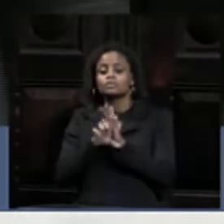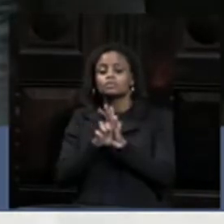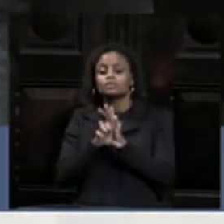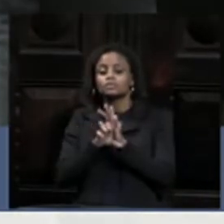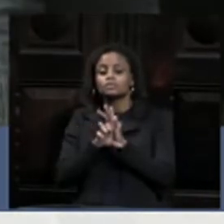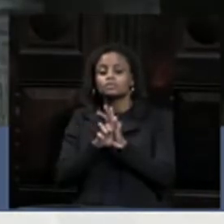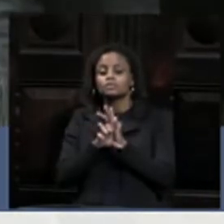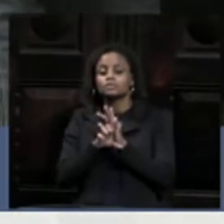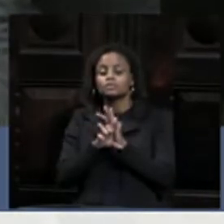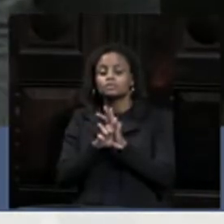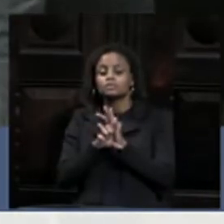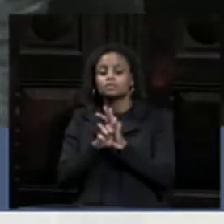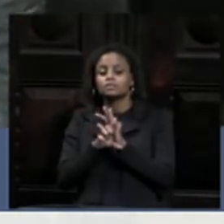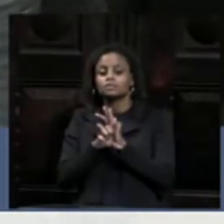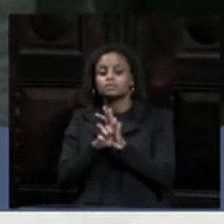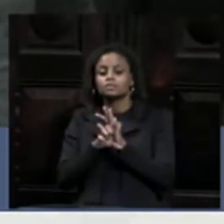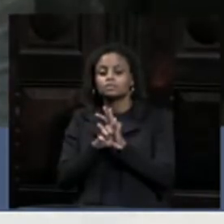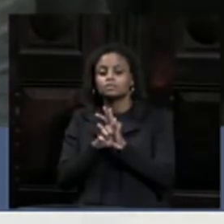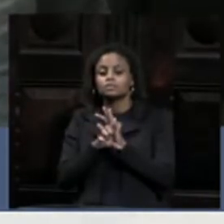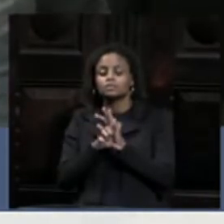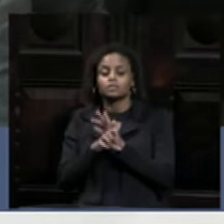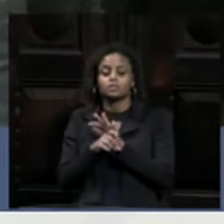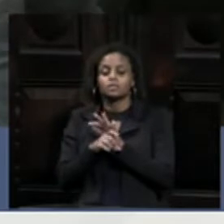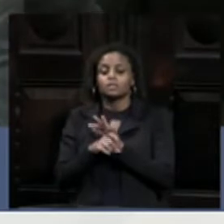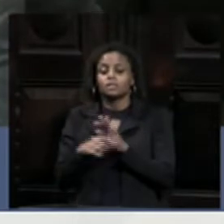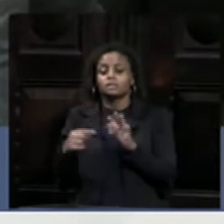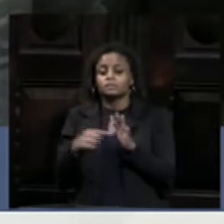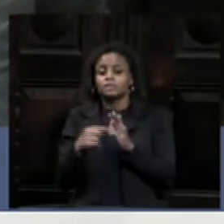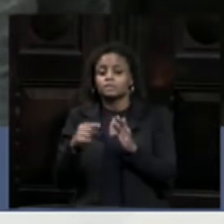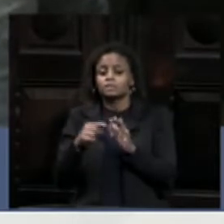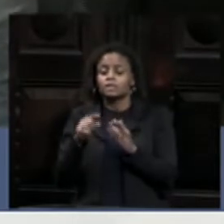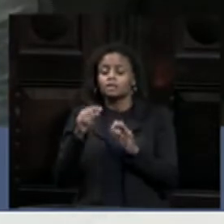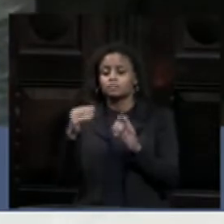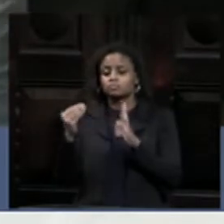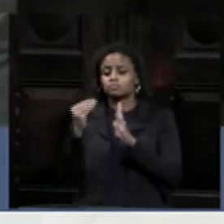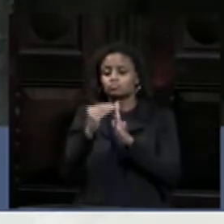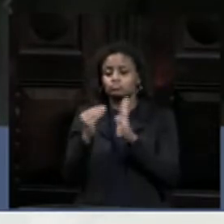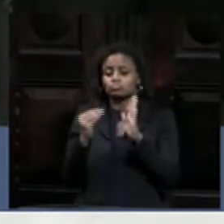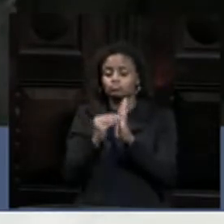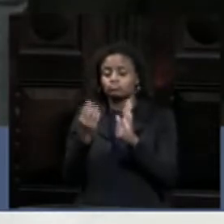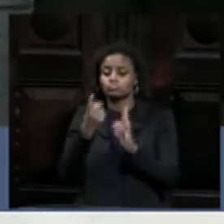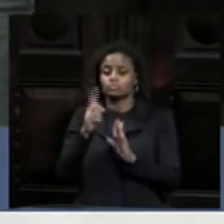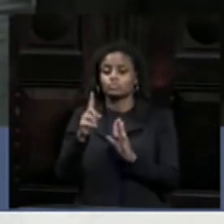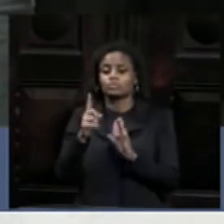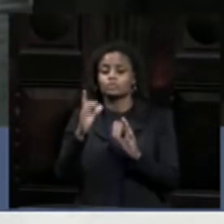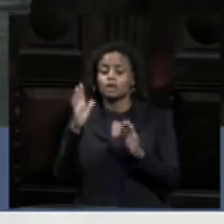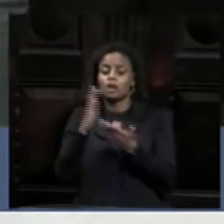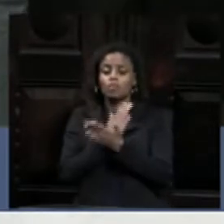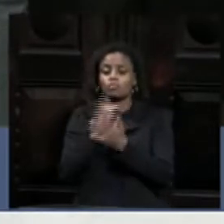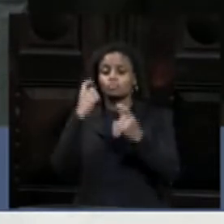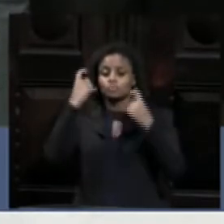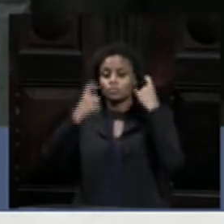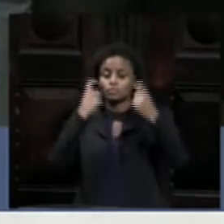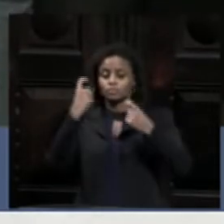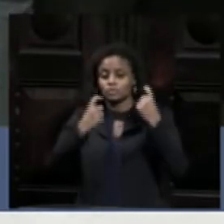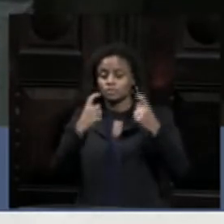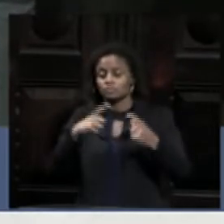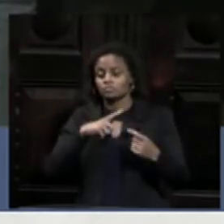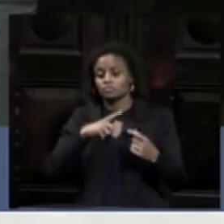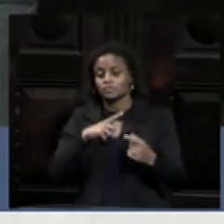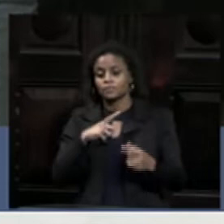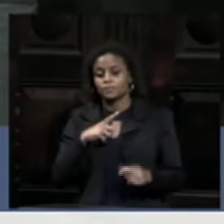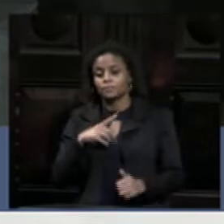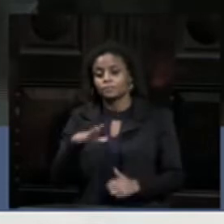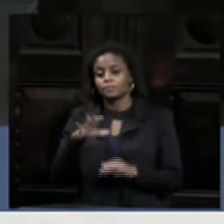ficam secundarizadas, apesar de manter algumas das preocupações que trouxe. Então quero me corrigir com Vossa Excelência, com a deputada Zeidan, que